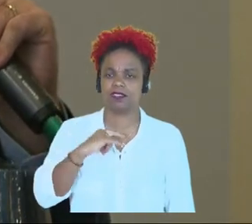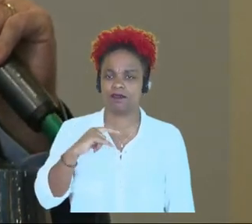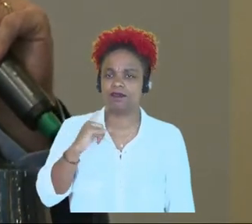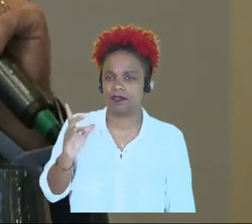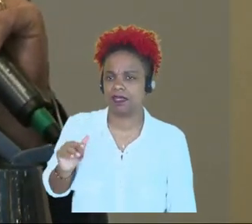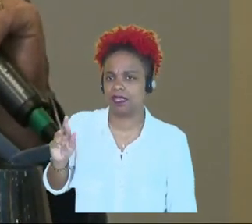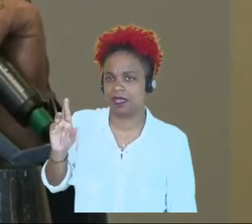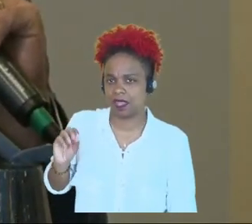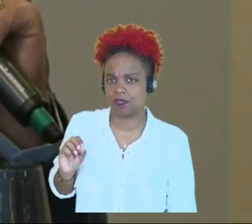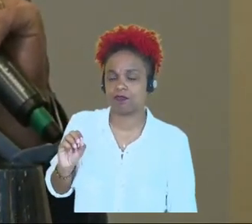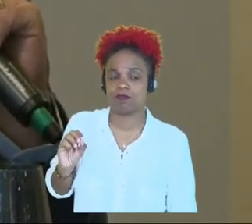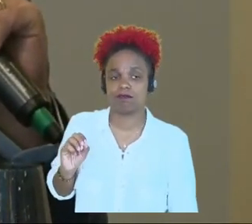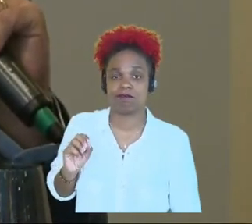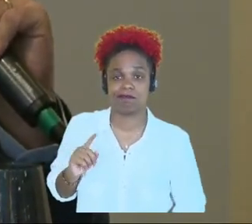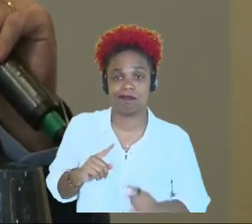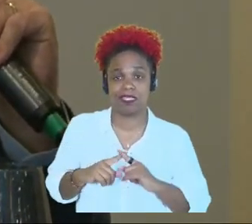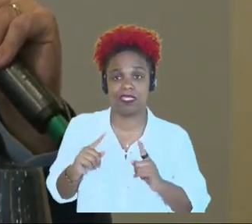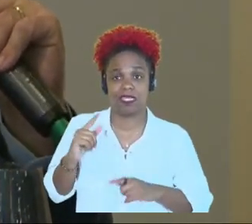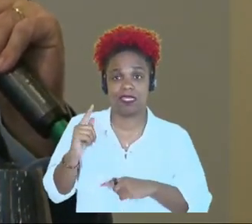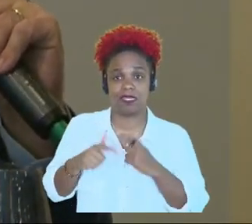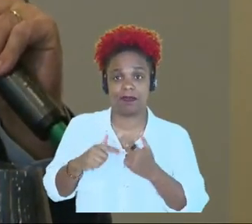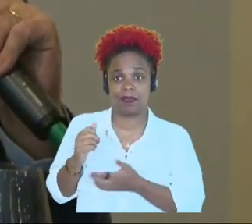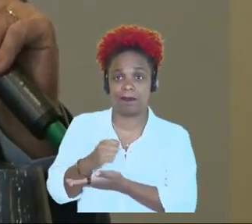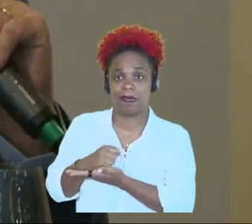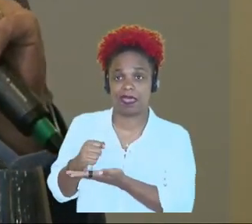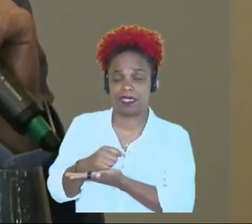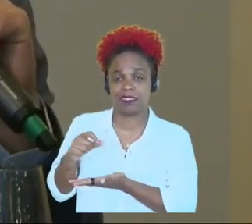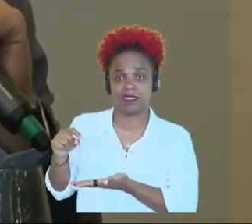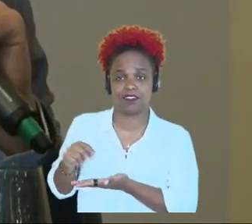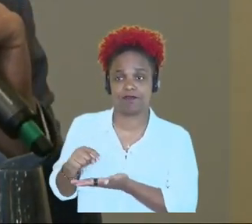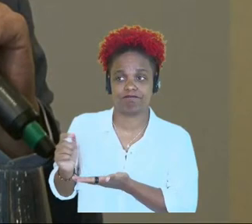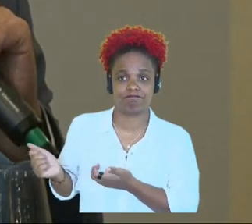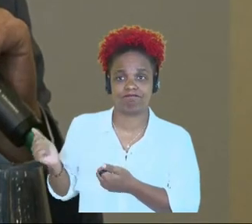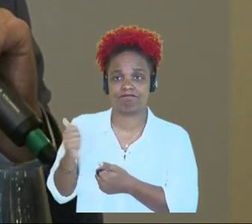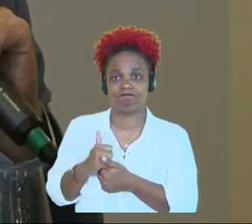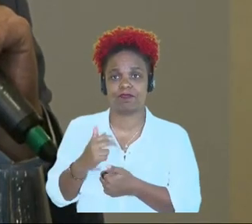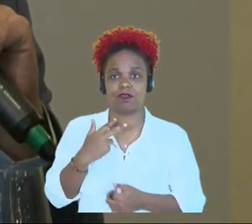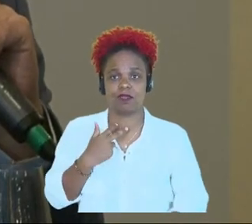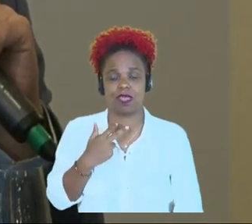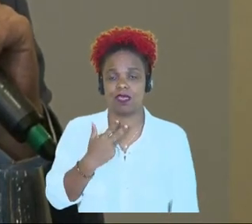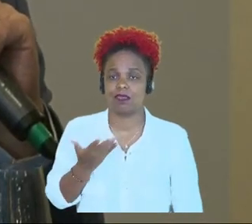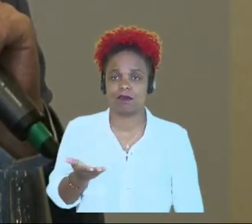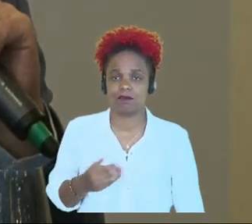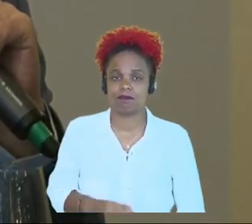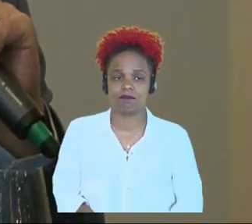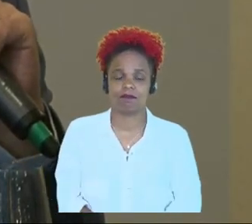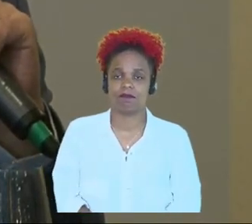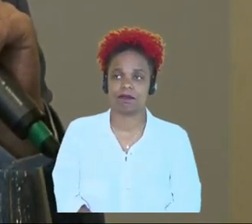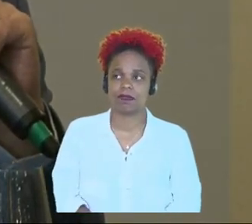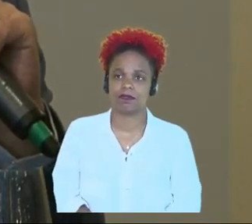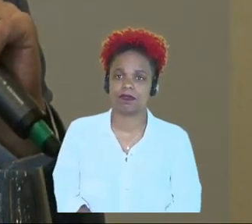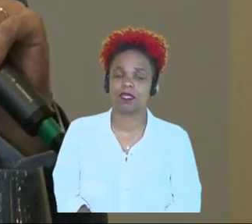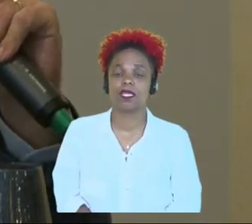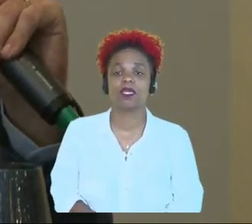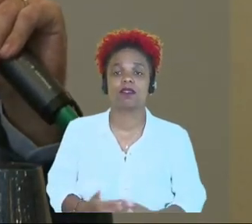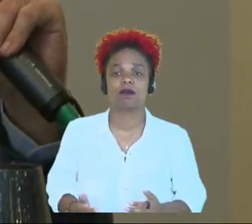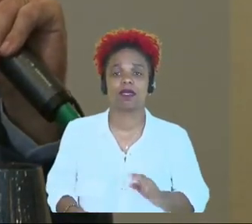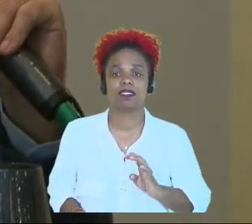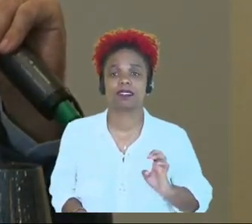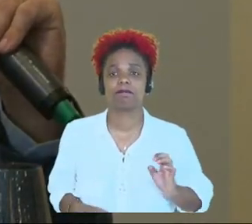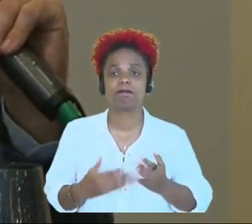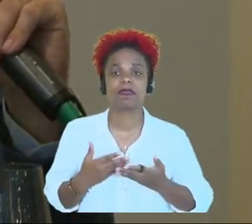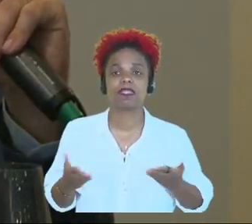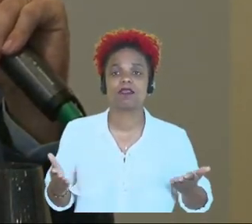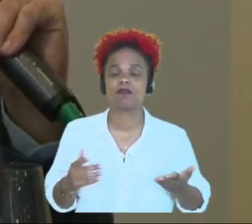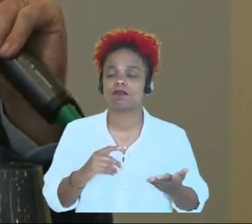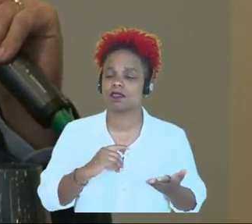que são. Mas o trabalho de base é insubstituível em qualquer democracia. E eu acho que a esquerda perdeu o